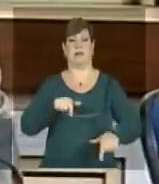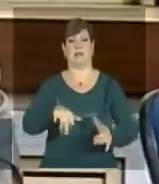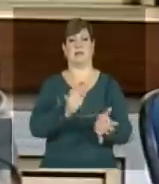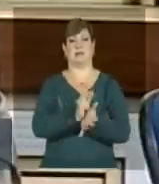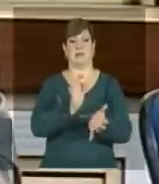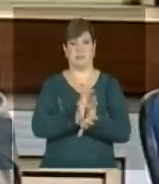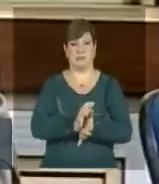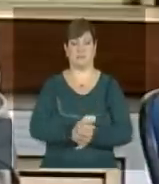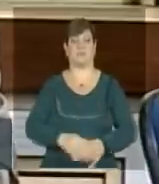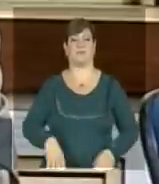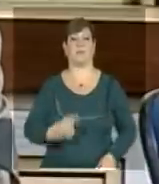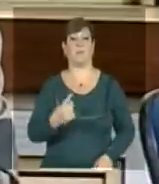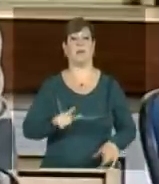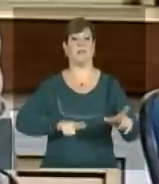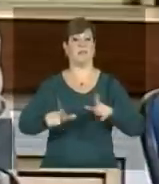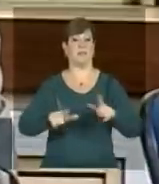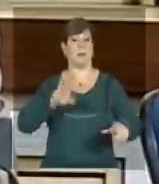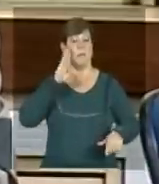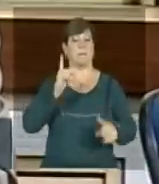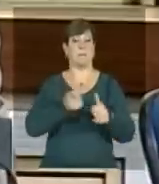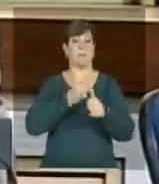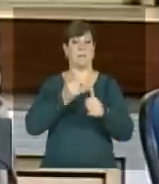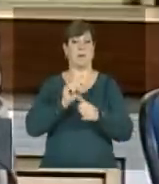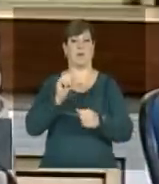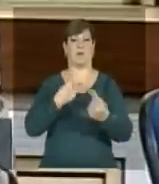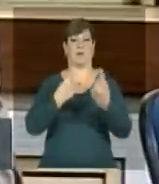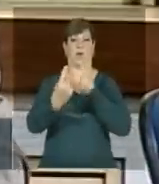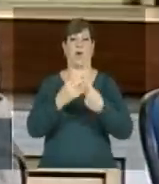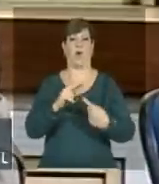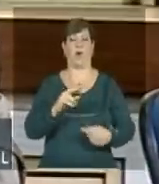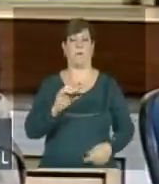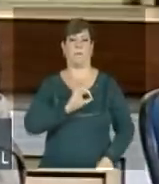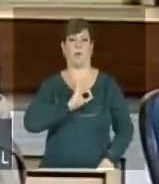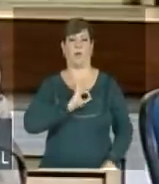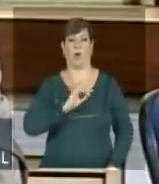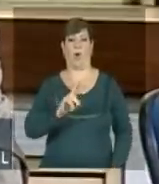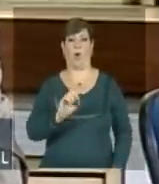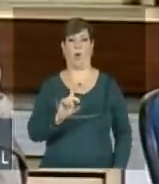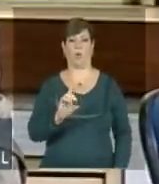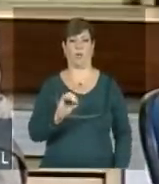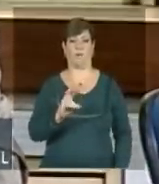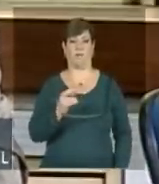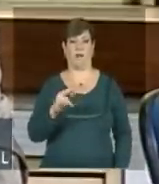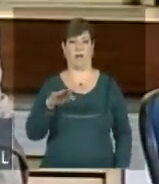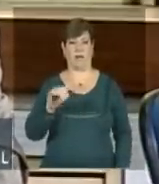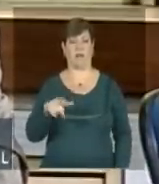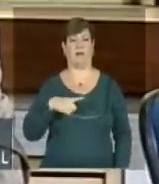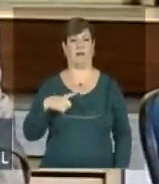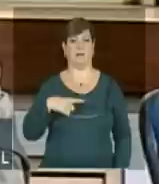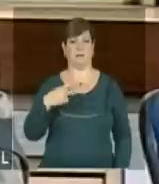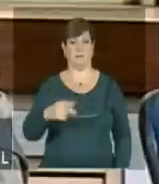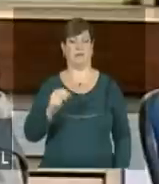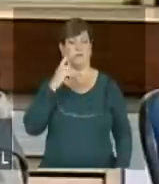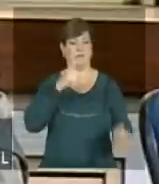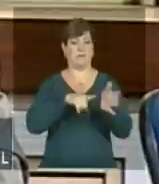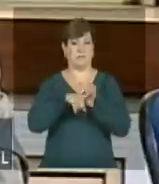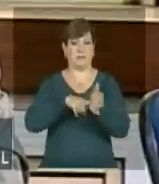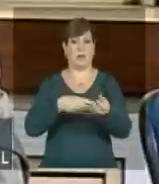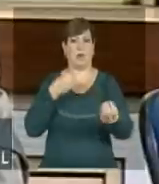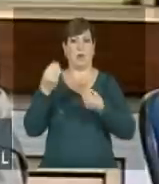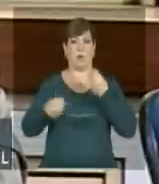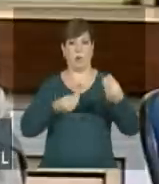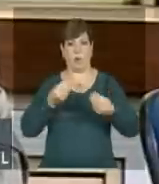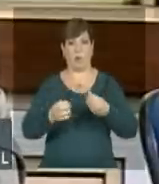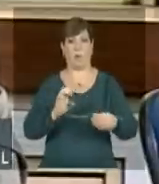Uma atividade pioneira na Polícia Rodoviária Federal e no Brasil, fiscalização de excesso de peso do Departamento da Polícia